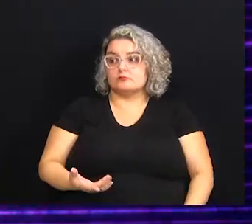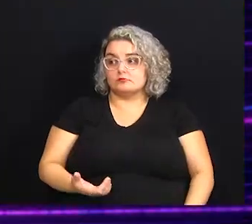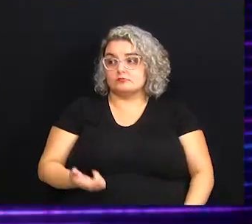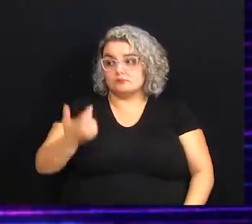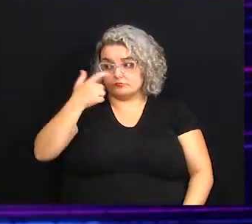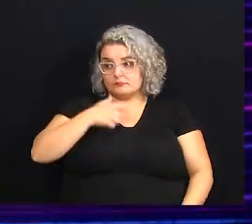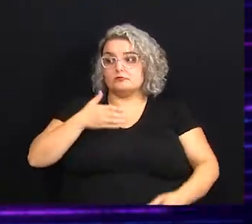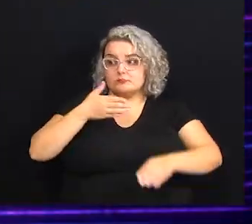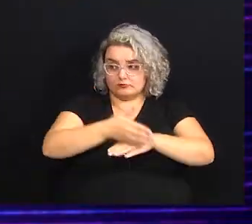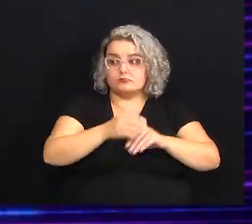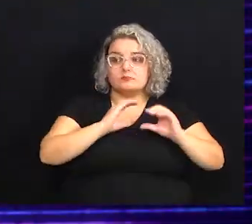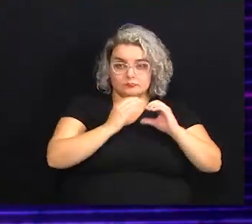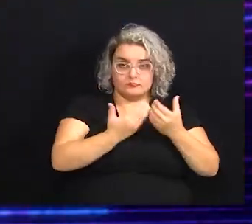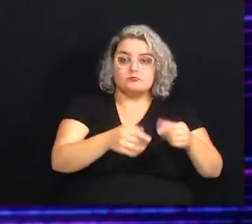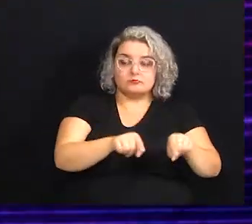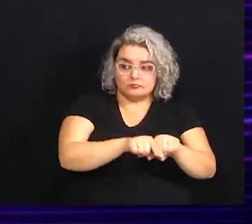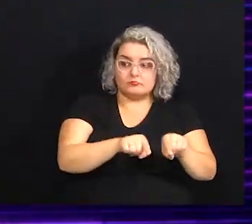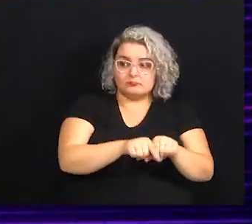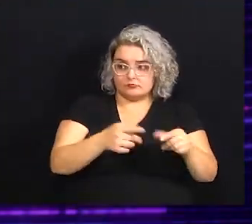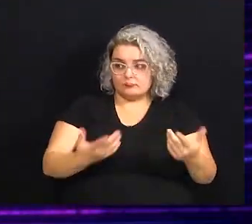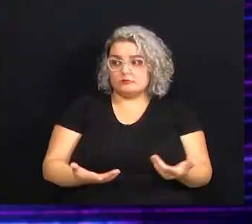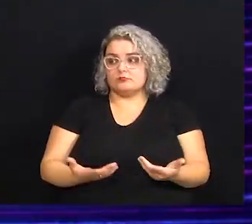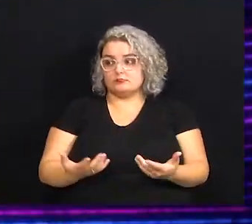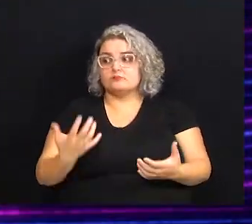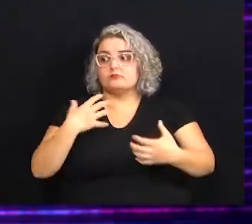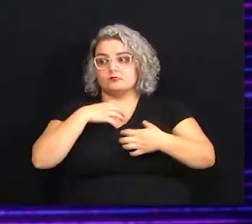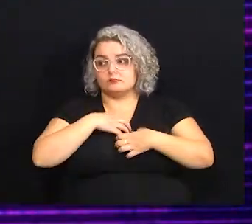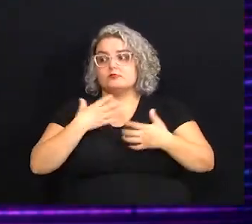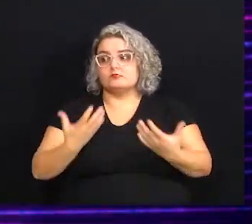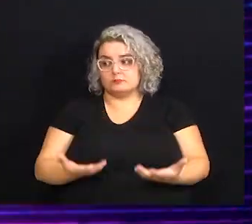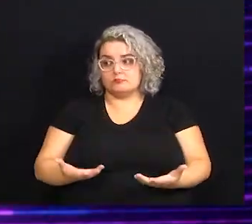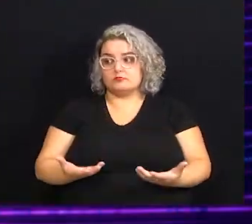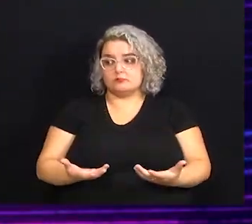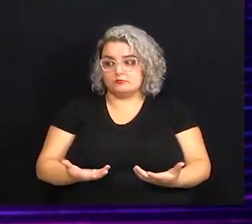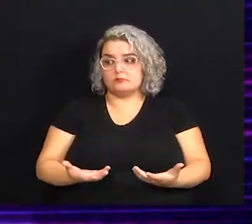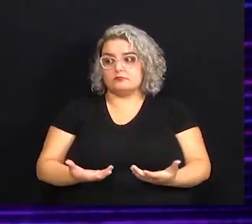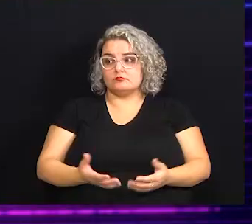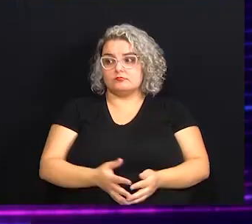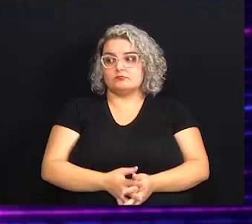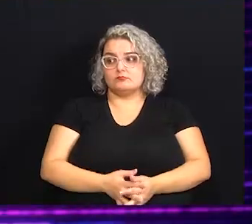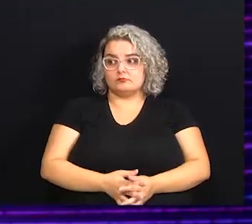faço parte dessa comunidade também, então eu sinto muito esse